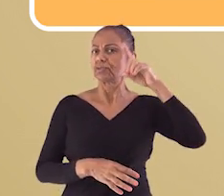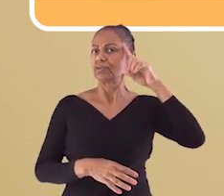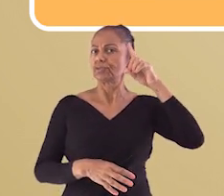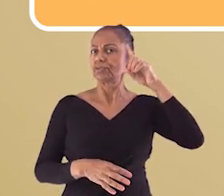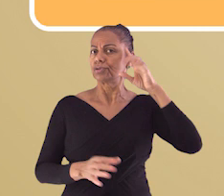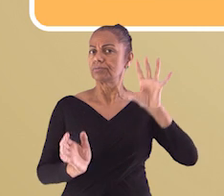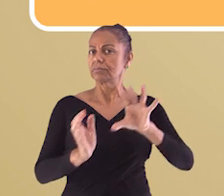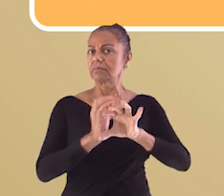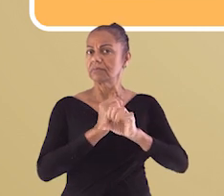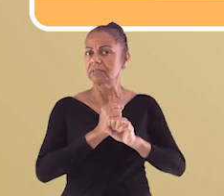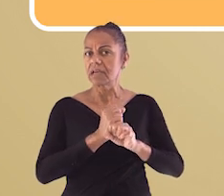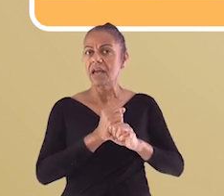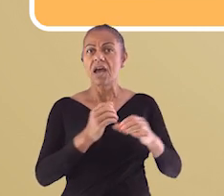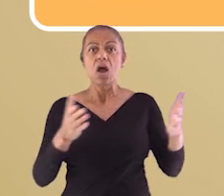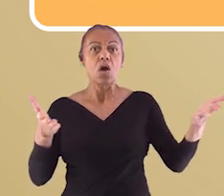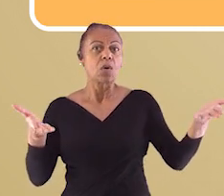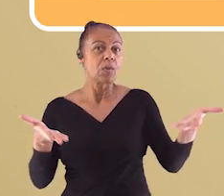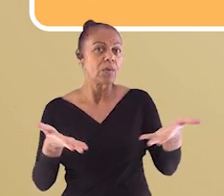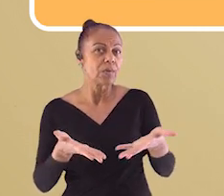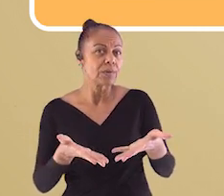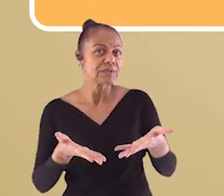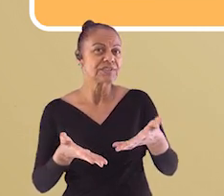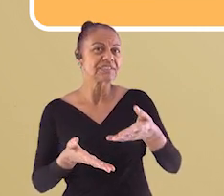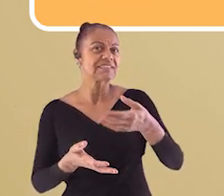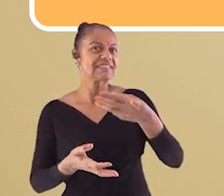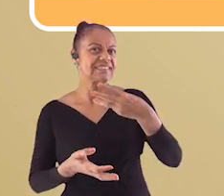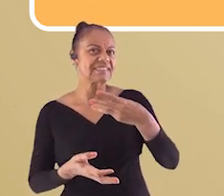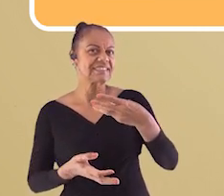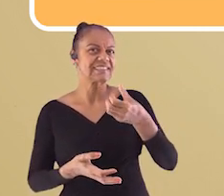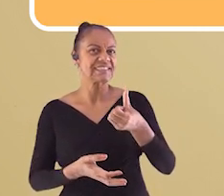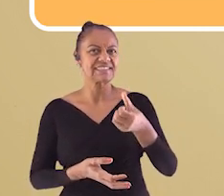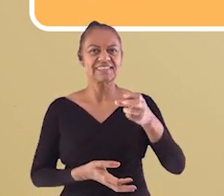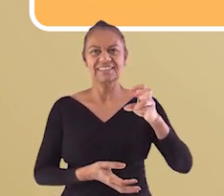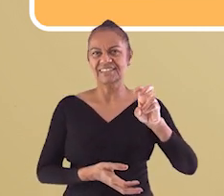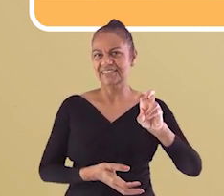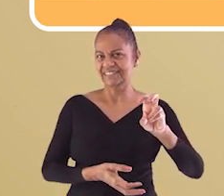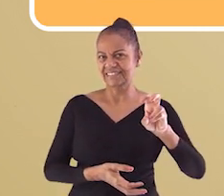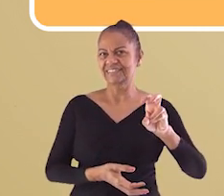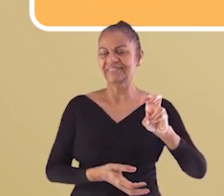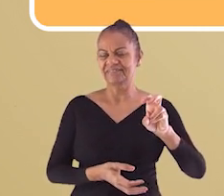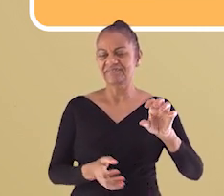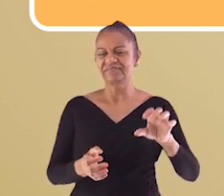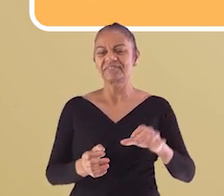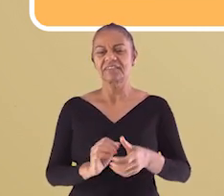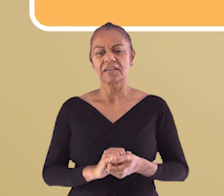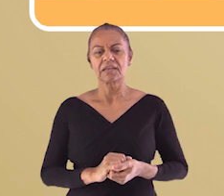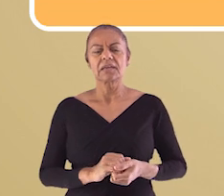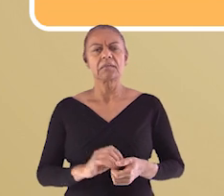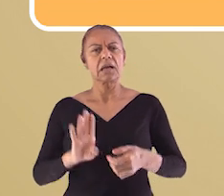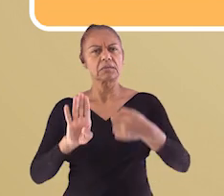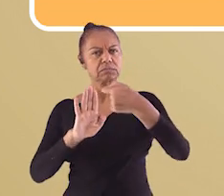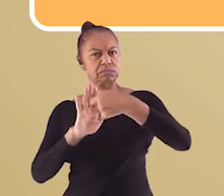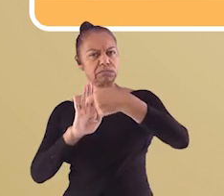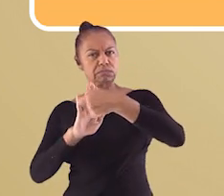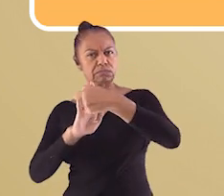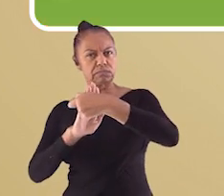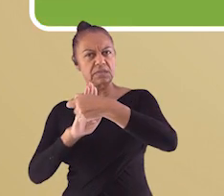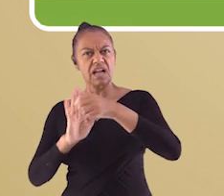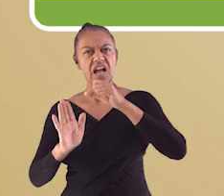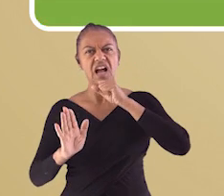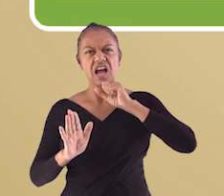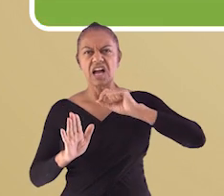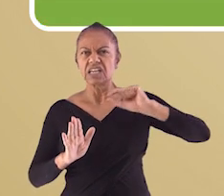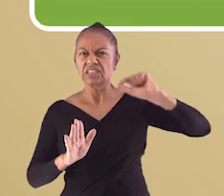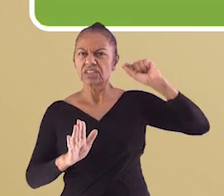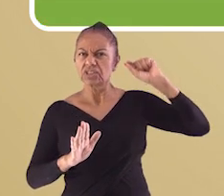possui 365 dias. No entanto, ele não é o calendário mais antigo que existe.